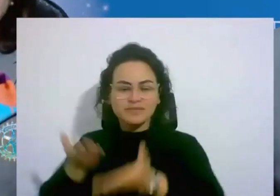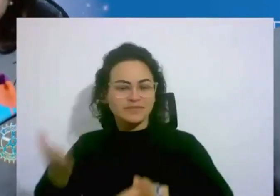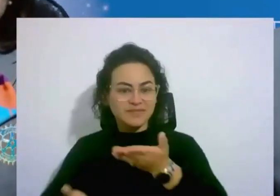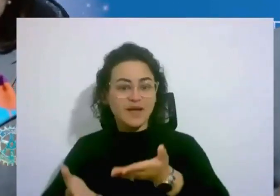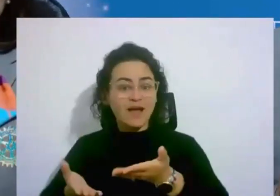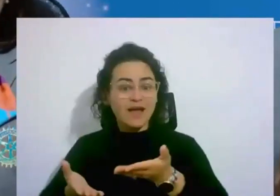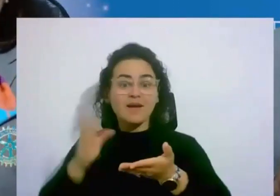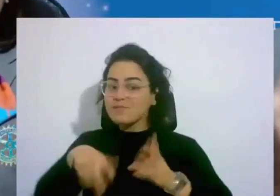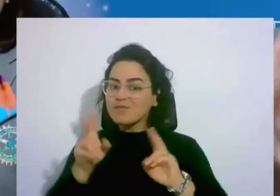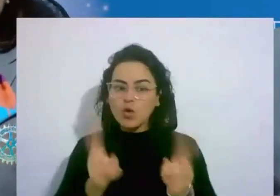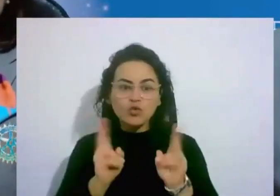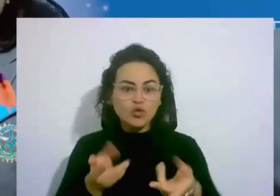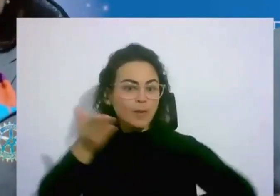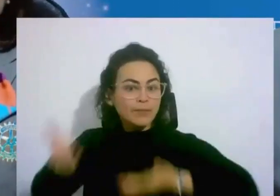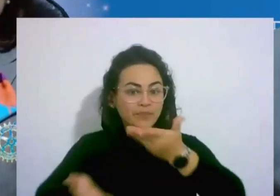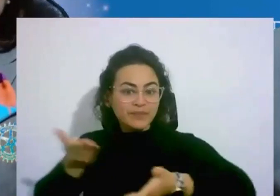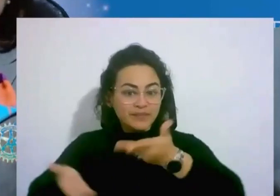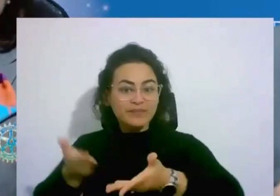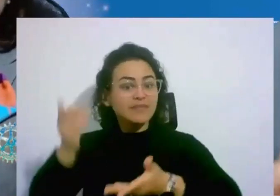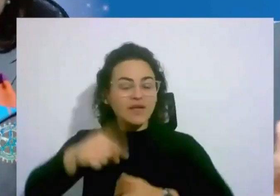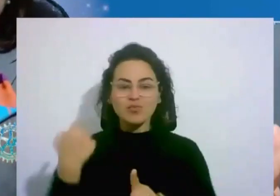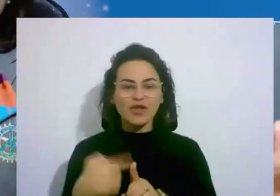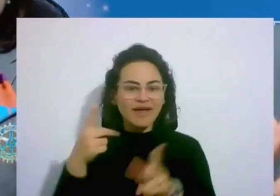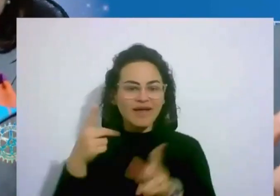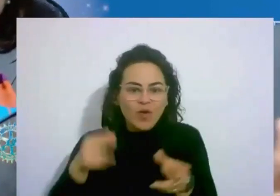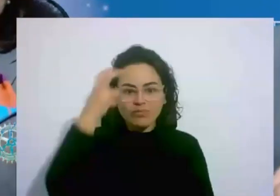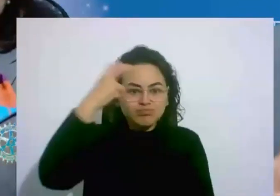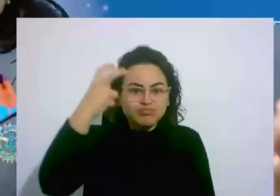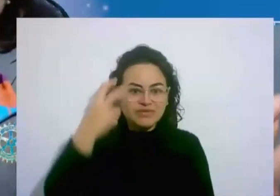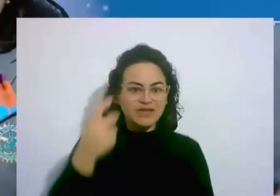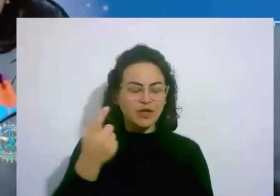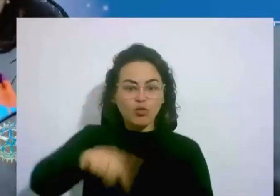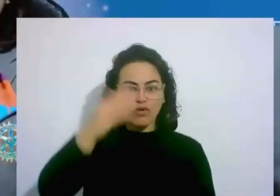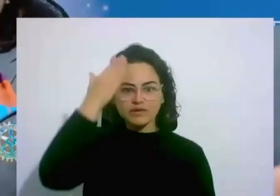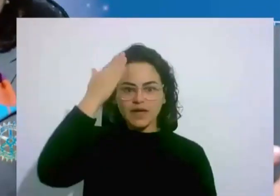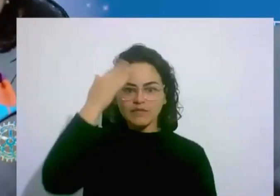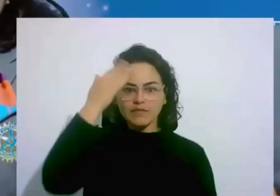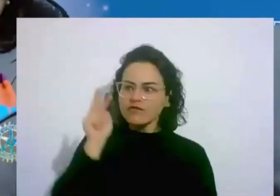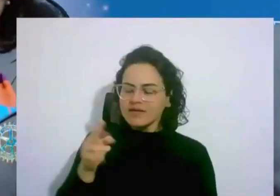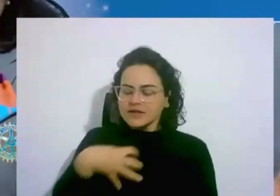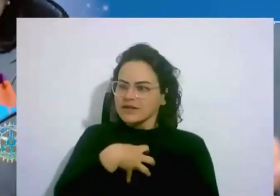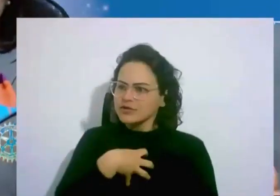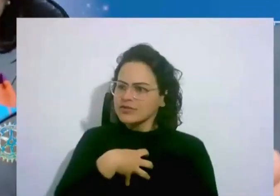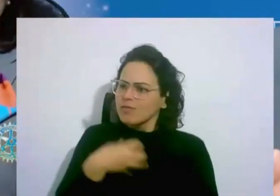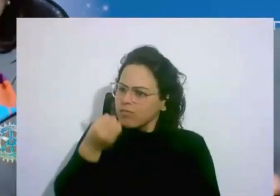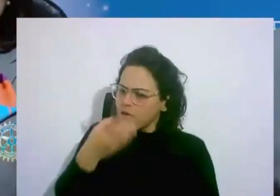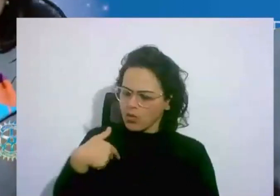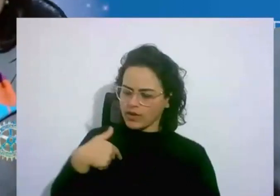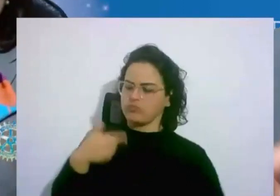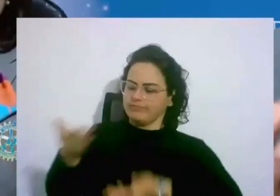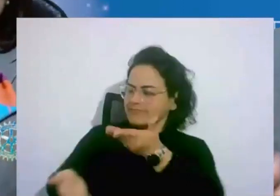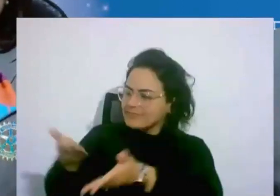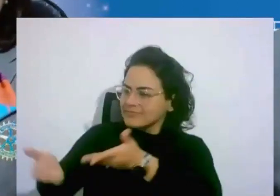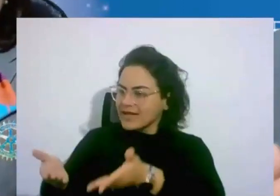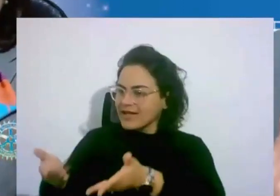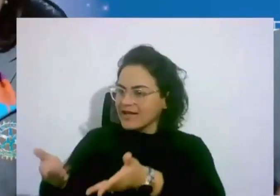porque é até uma questão de inteligência. Se você está vendo, sentindo o benefício que isso traz,